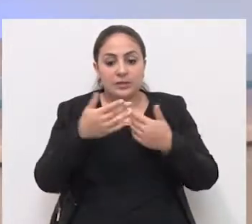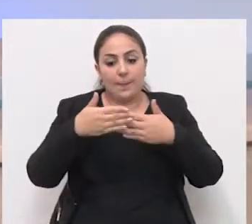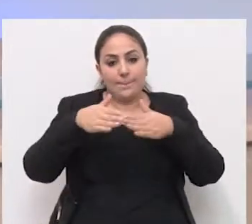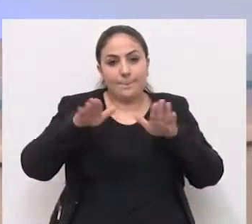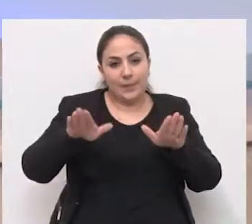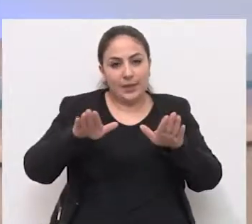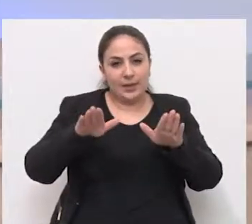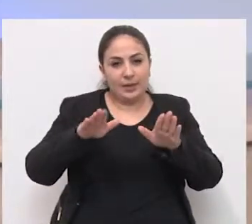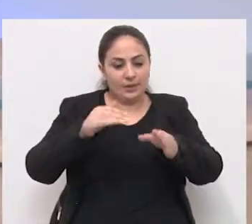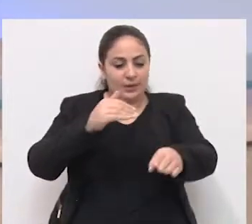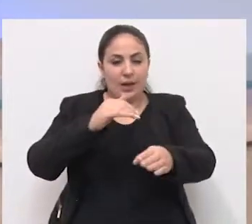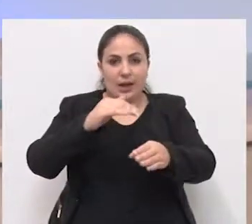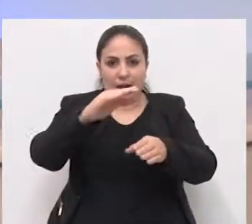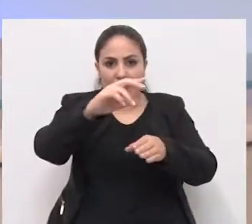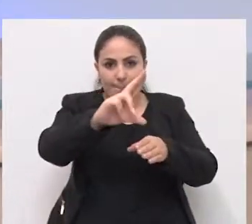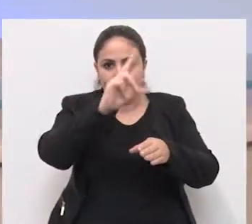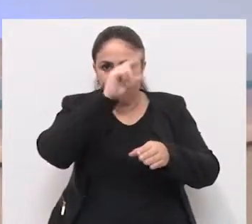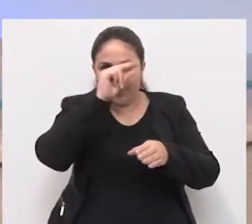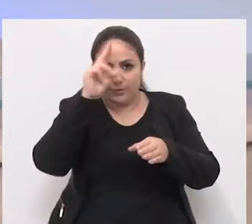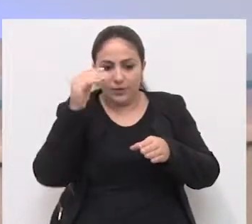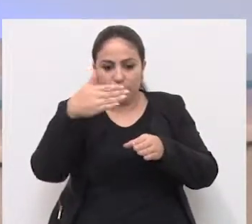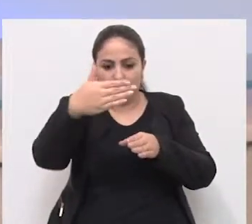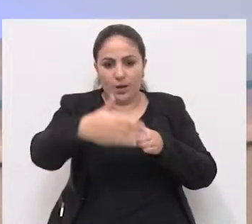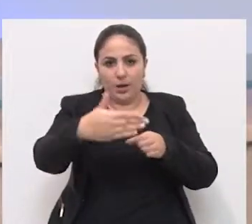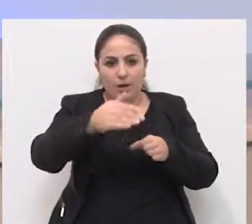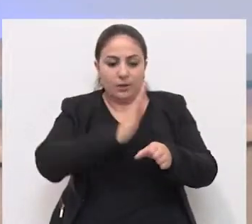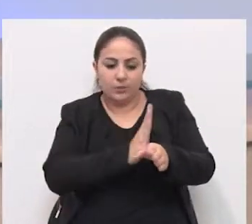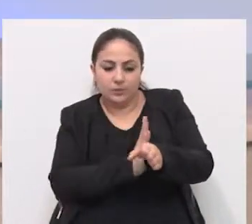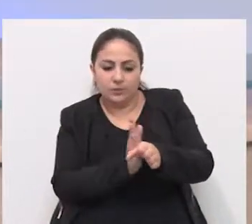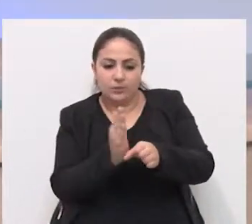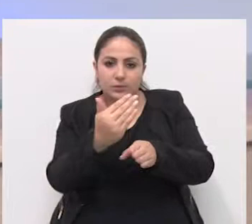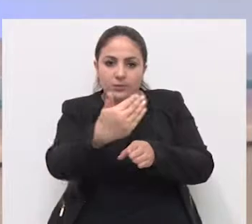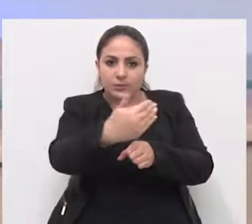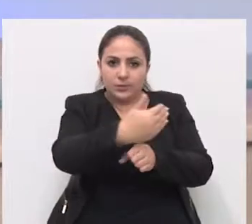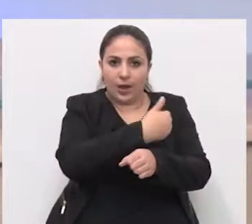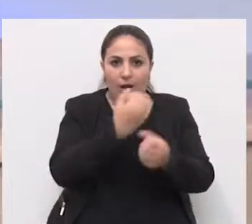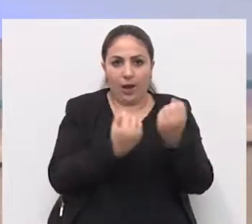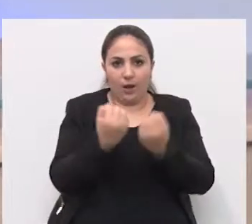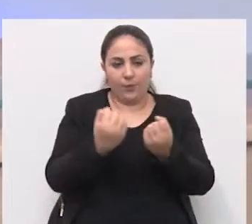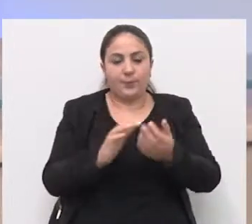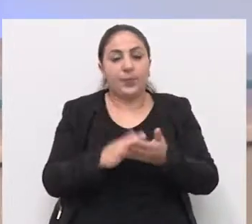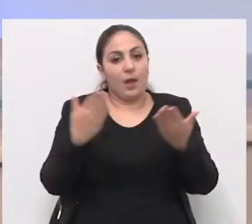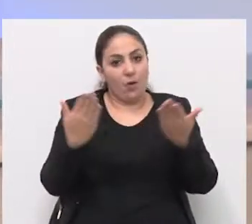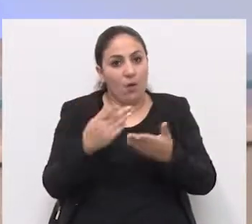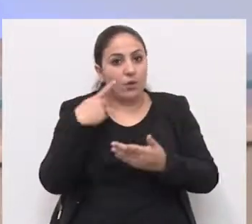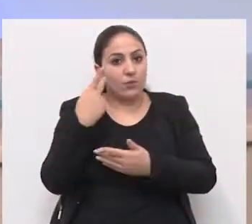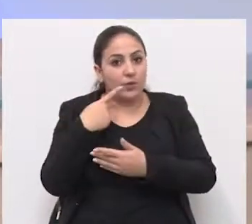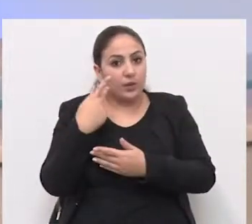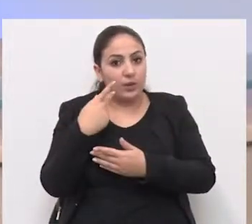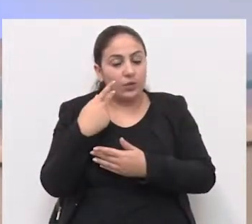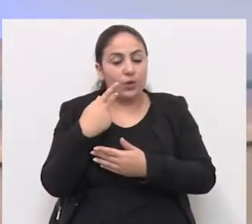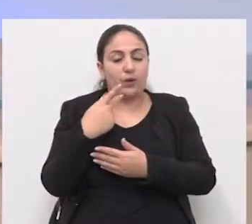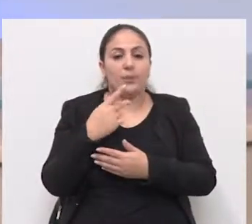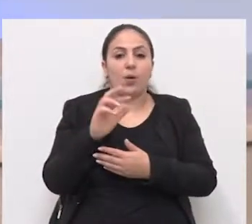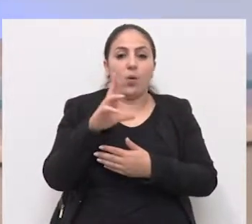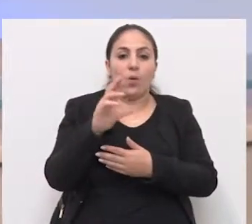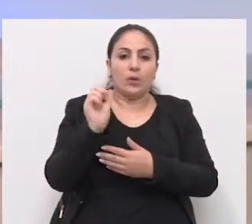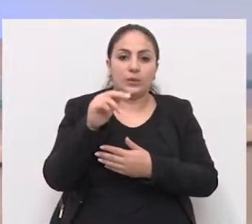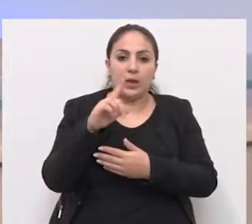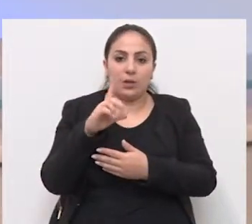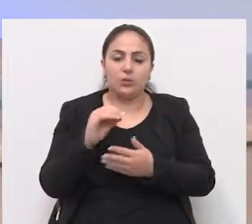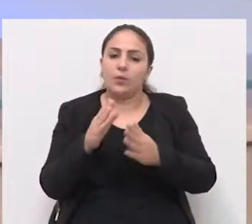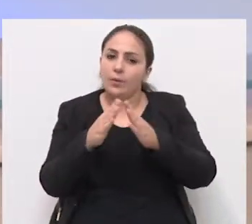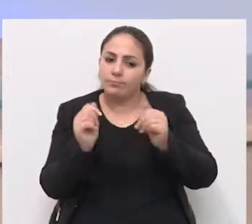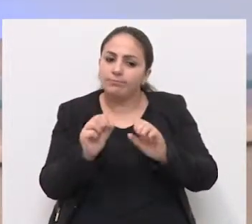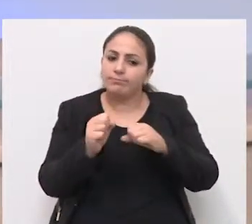a abertura de um retorno em frente ao pórtico de acesso à prefeitura. Agora, o colega Ronaldo Rosa